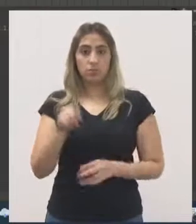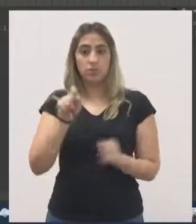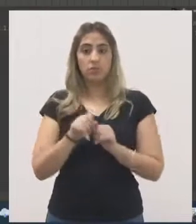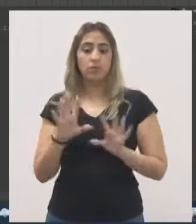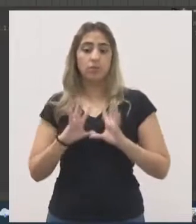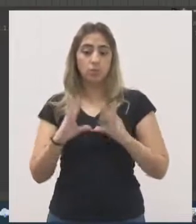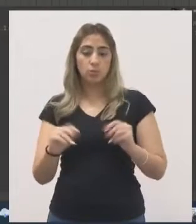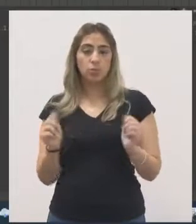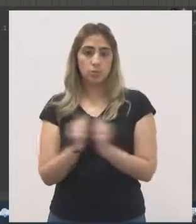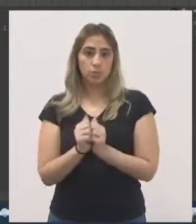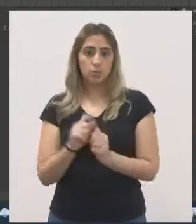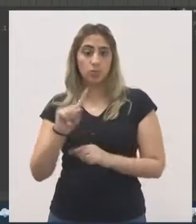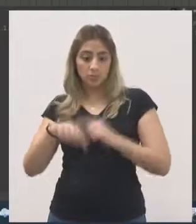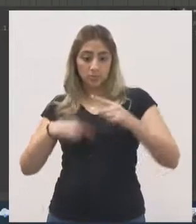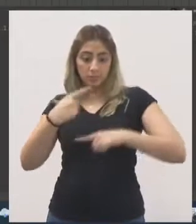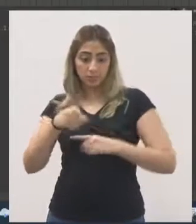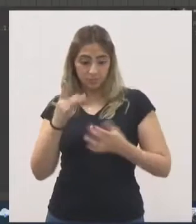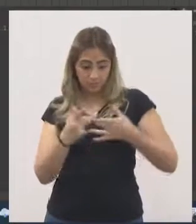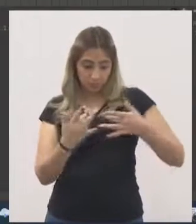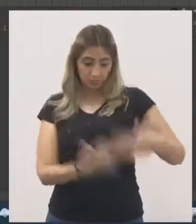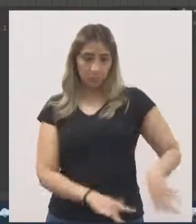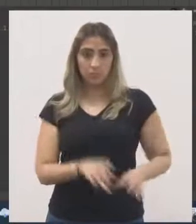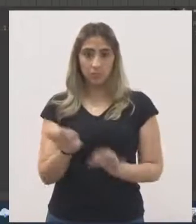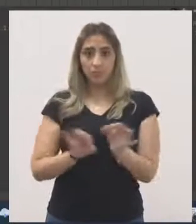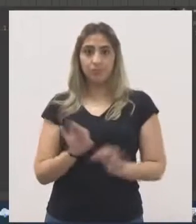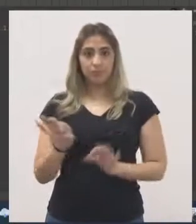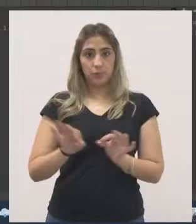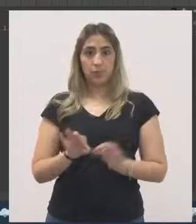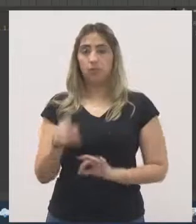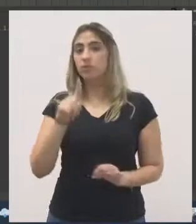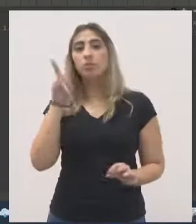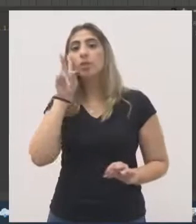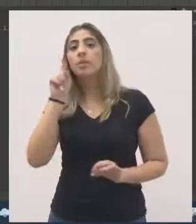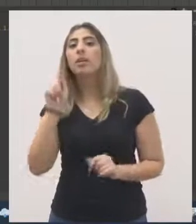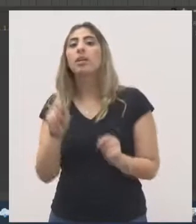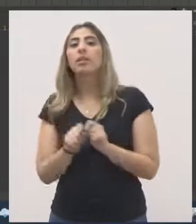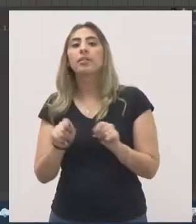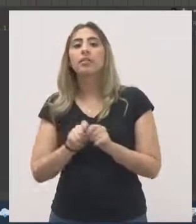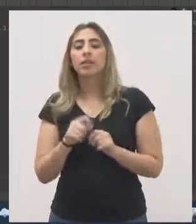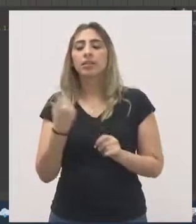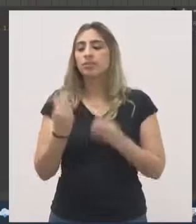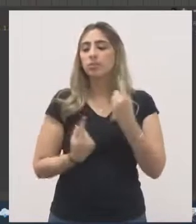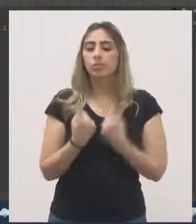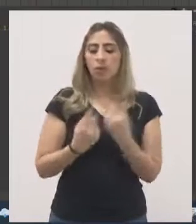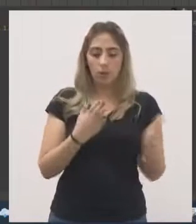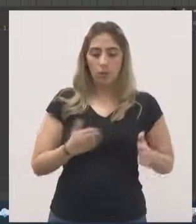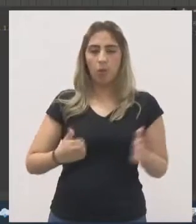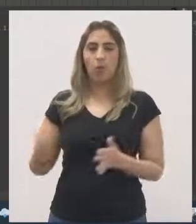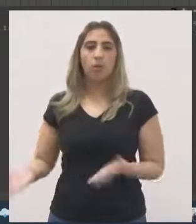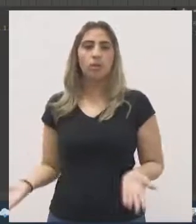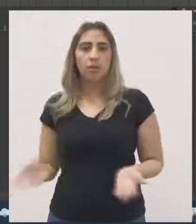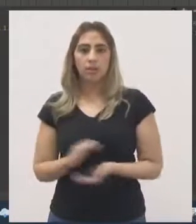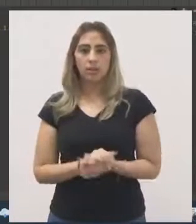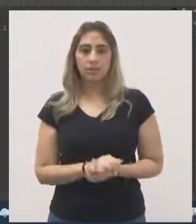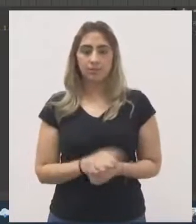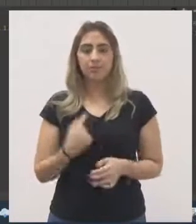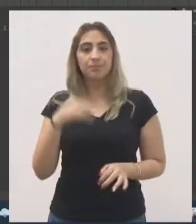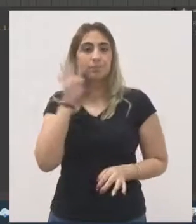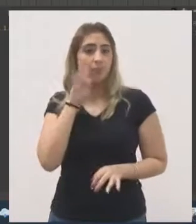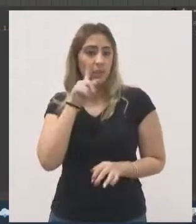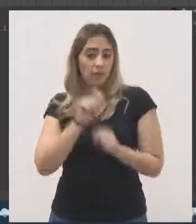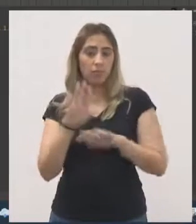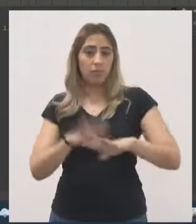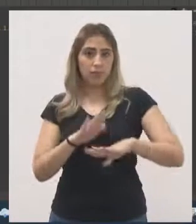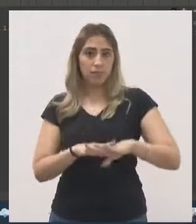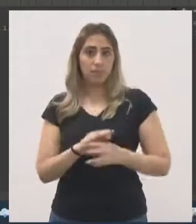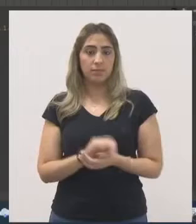junto. Aí depois você deixa para organizar e você não lembra quem fez o quê, em que ordem, né? Então é legal. E a ordem, né? É legal fazer isso.